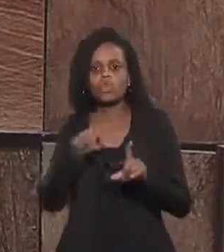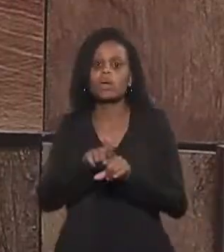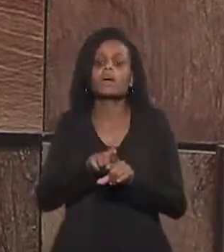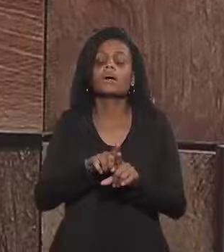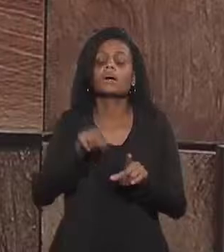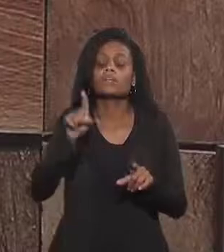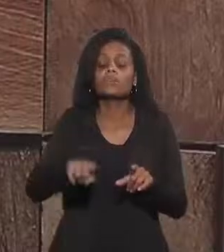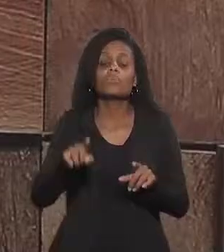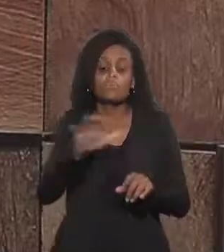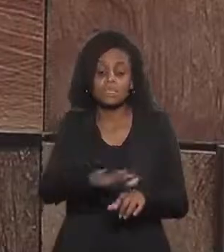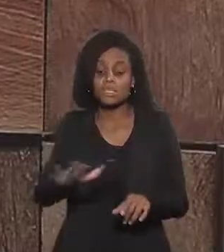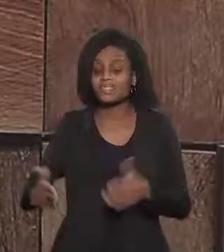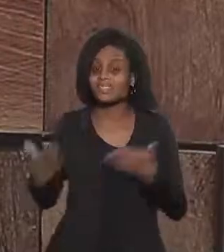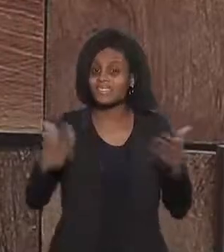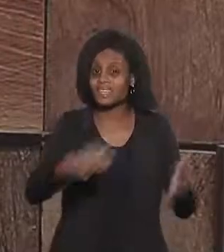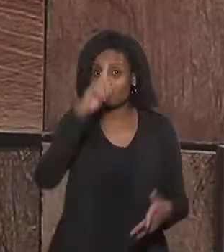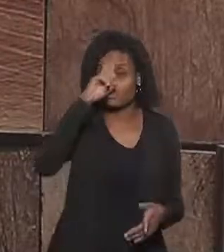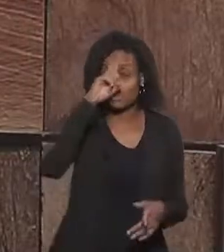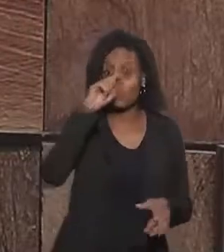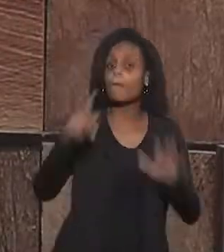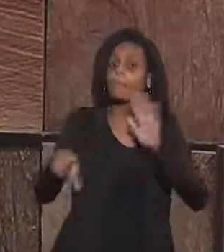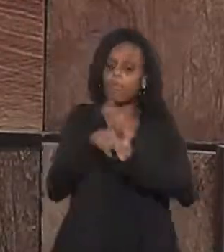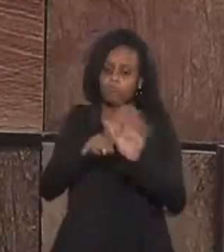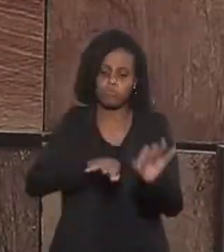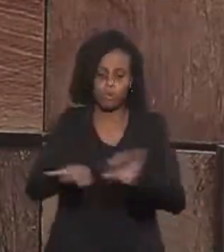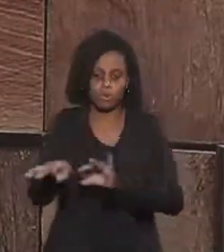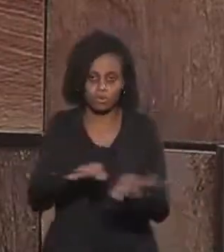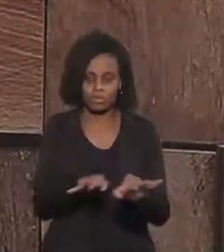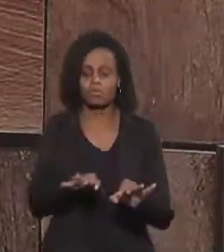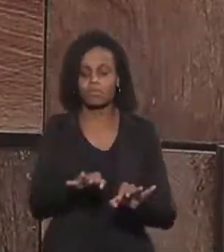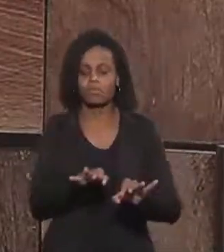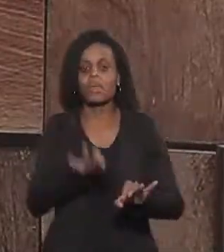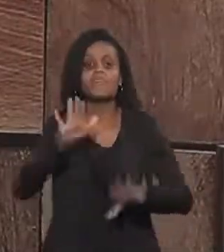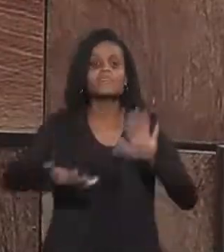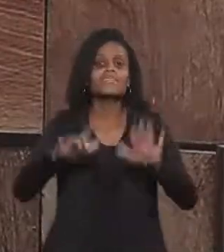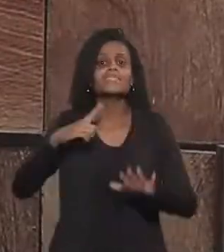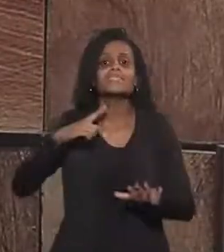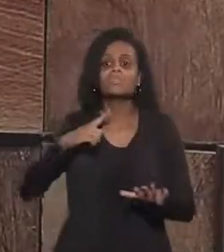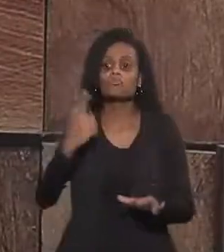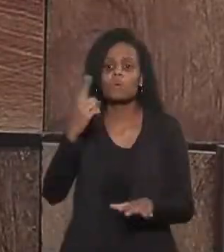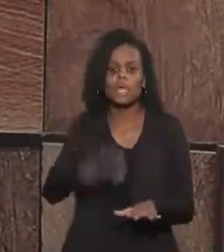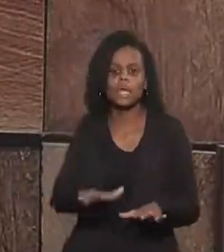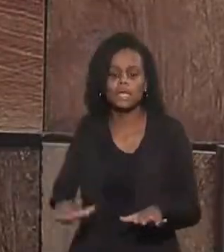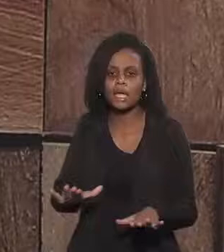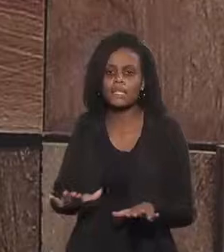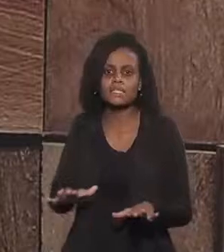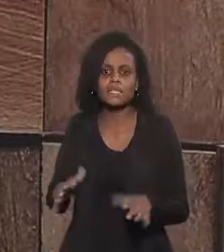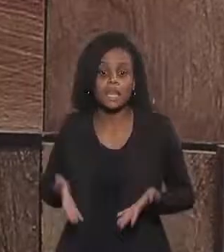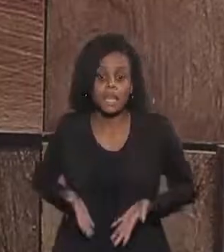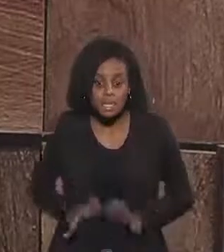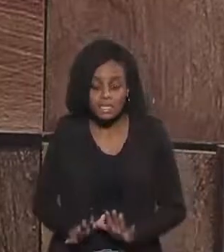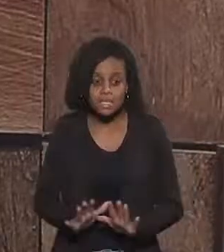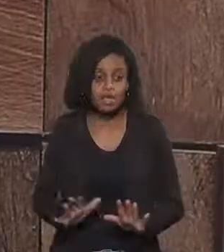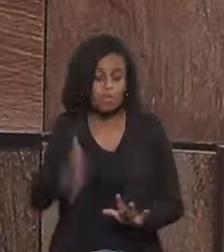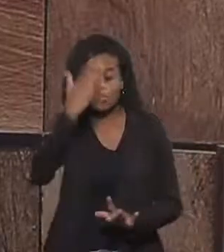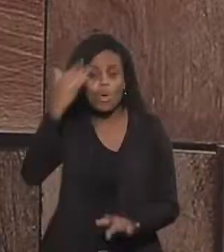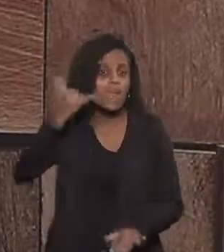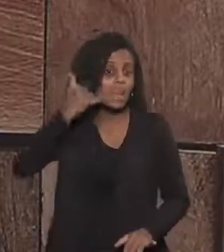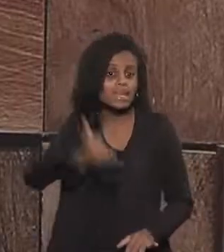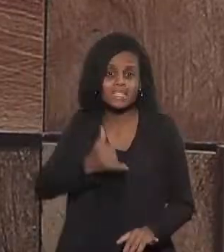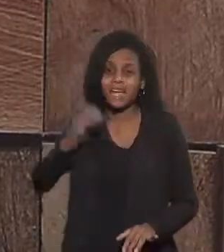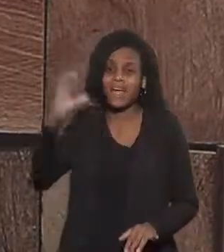crianças que vêm do nosso projeto. Não tem criança que chega lá de repente, por exemplo. Pode ter uma criança que nasceu, está grave, alguém